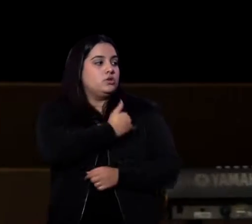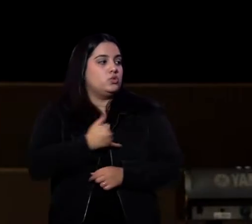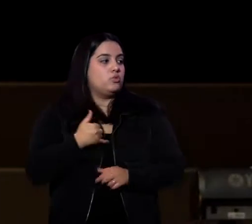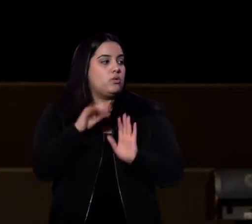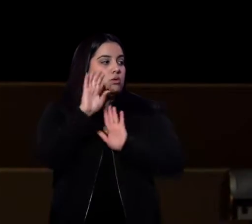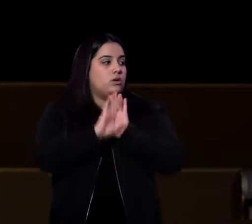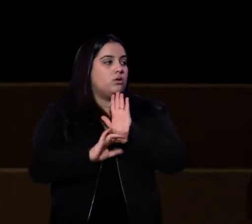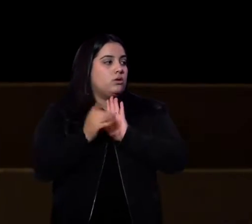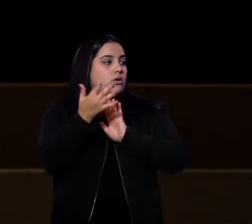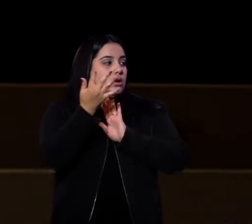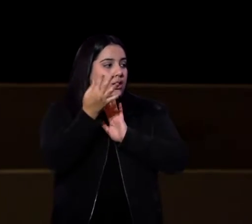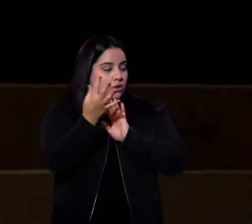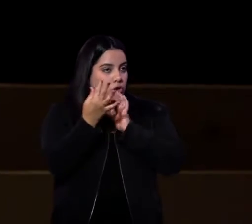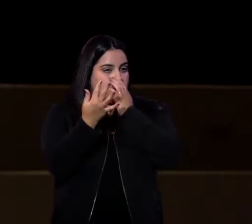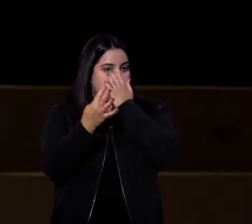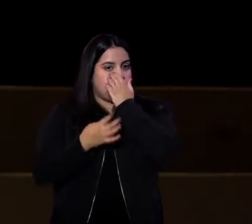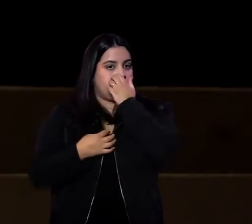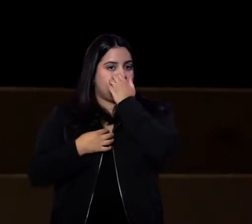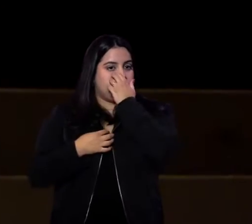João capítulo 14,